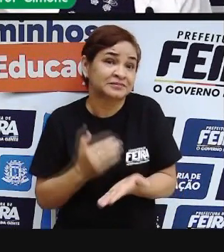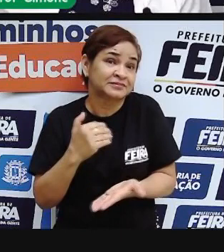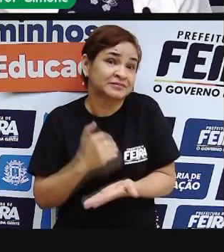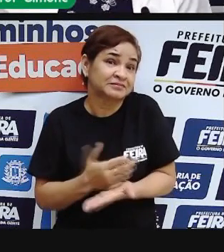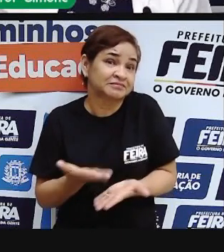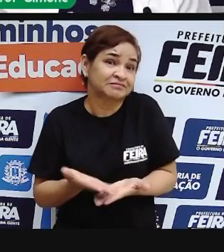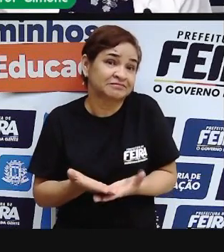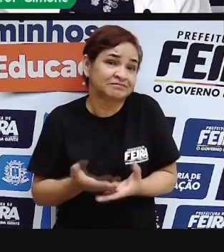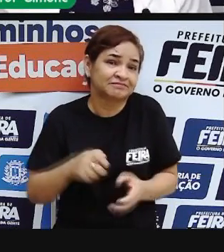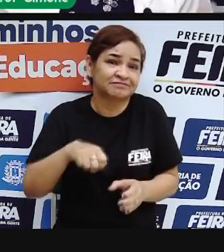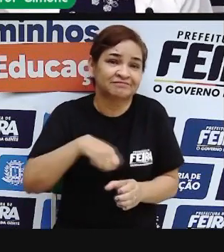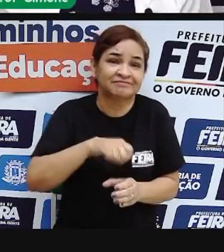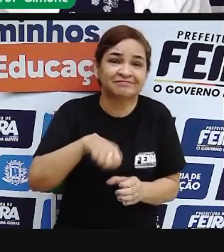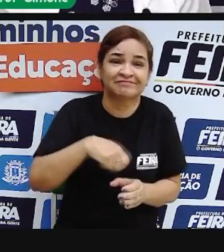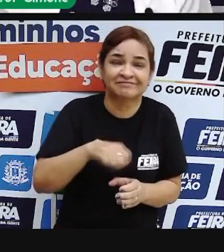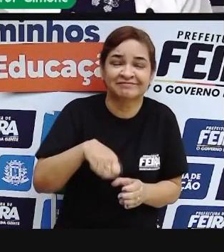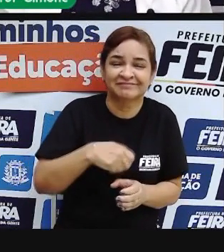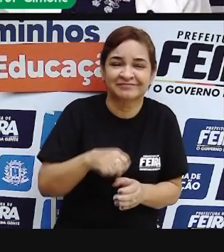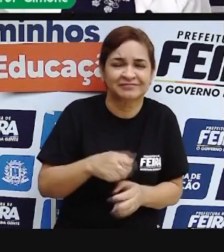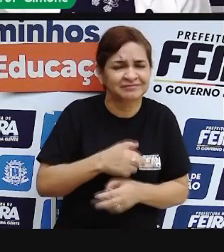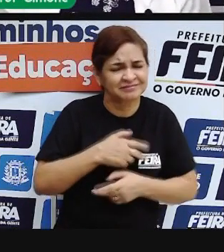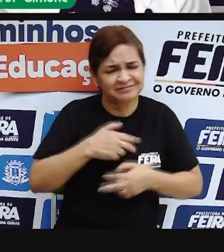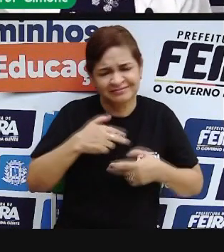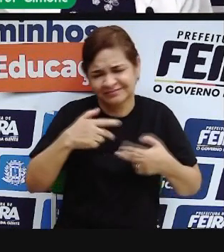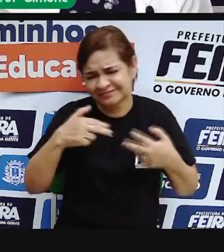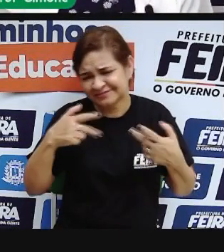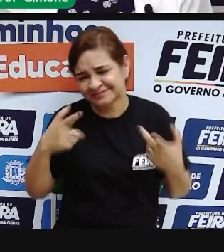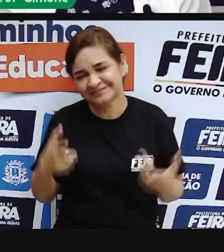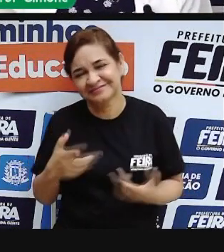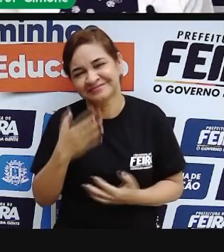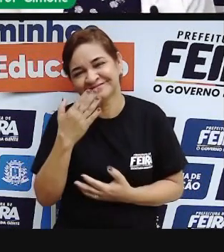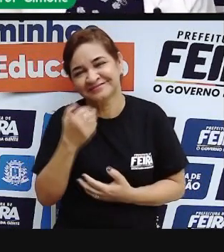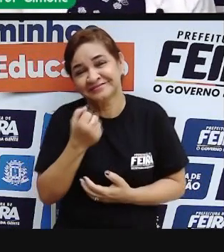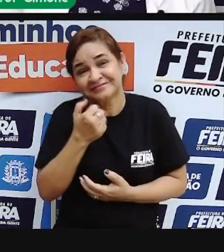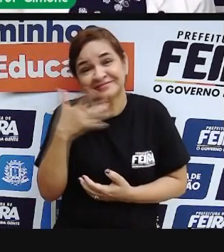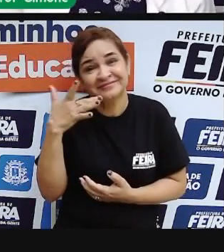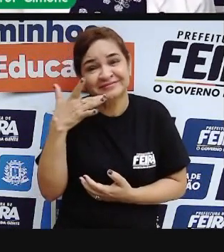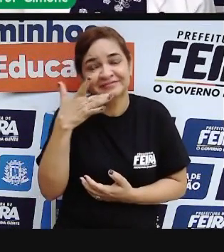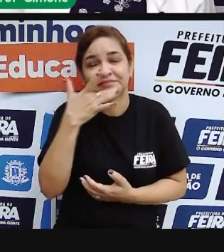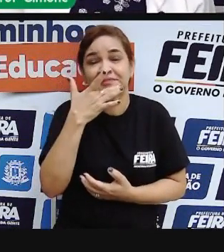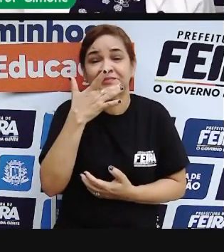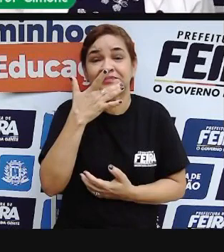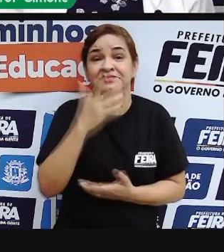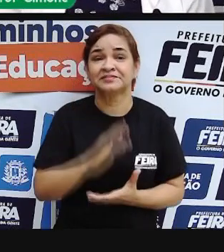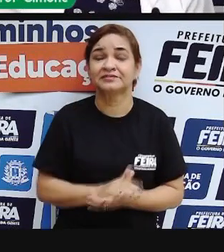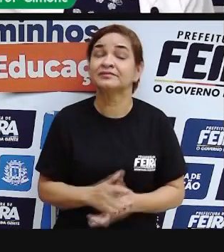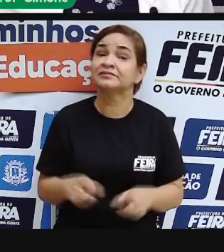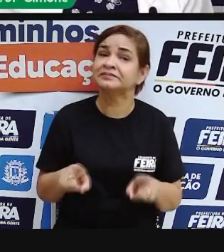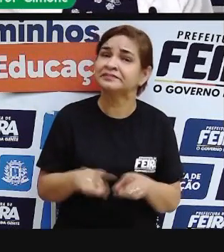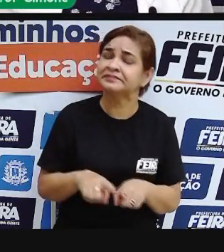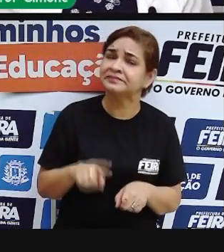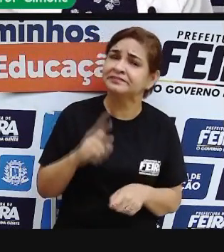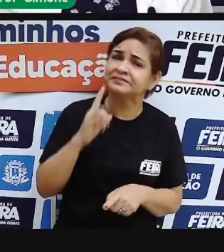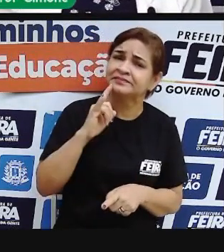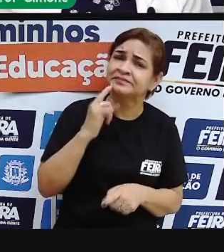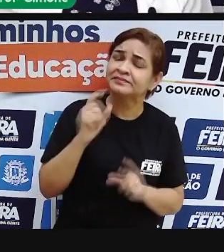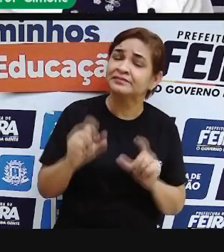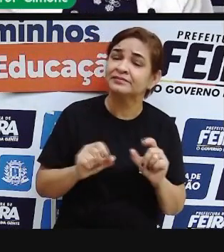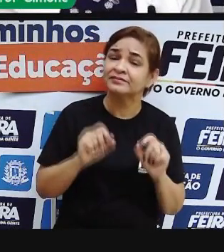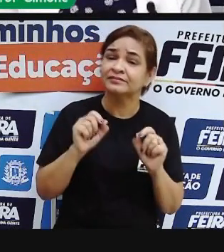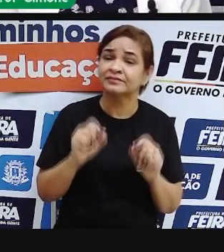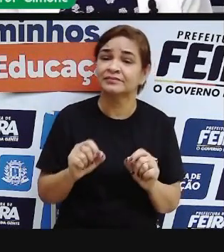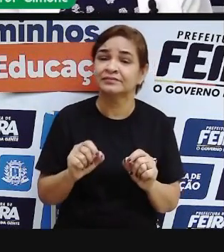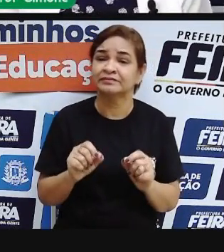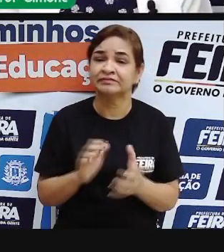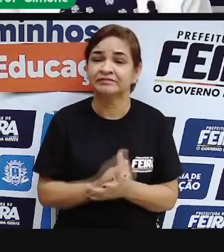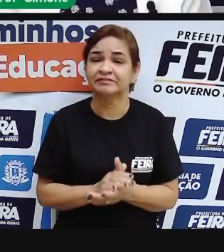arroz doce, o pinhão, o cuscuz, a tapioca, né? Já do lado das bebidas, o forte mesmo é o chamado vinho